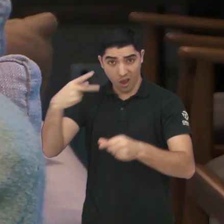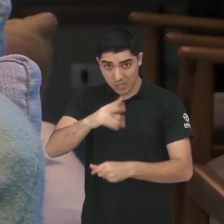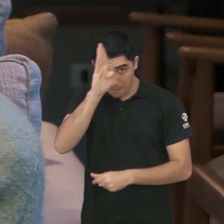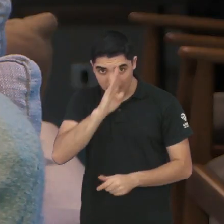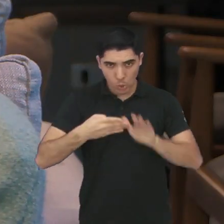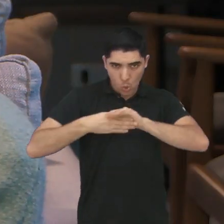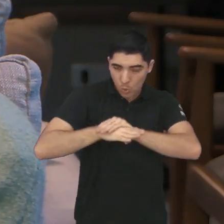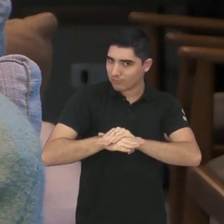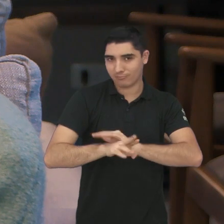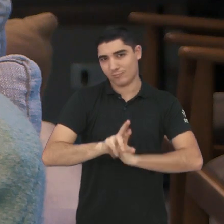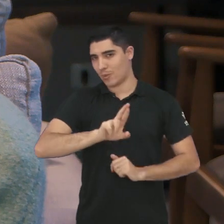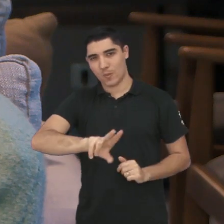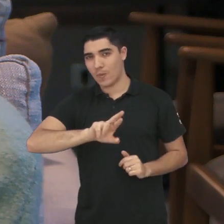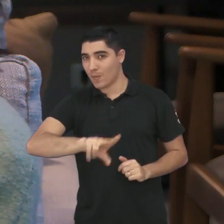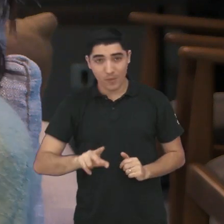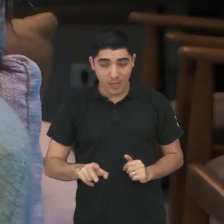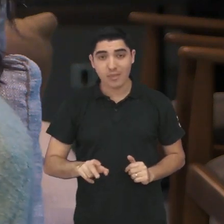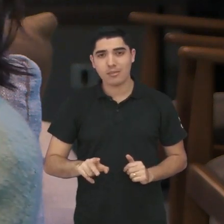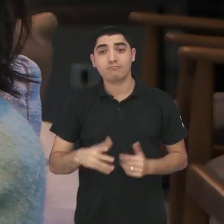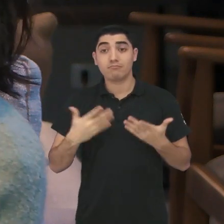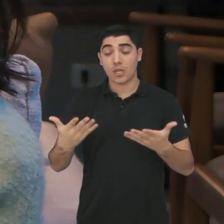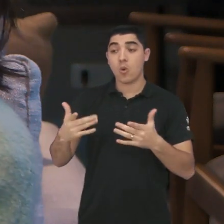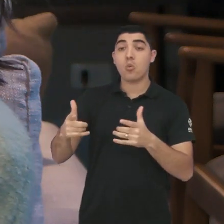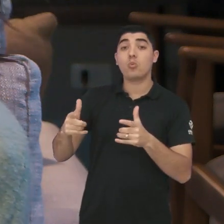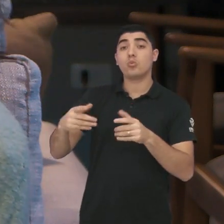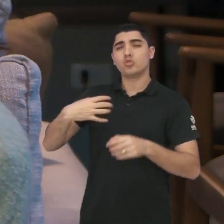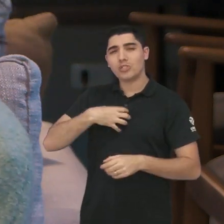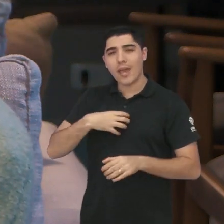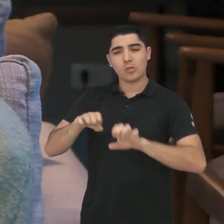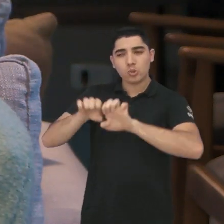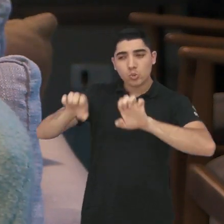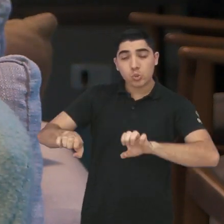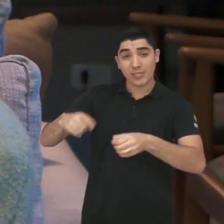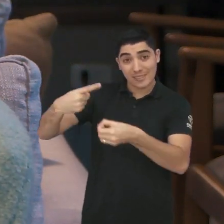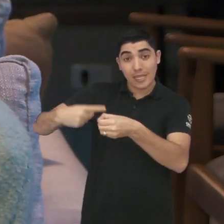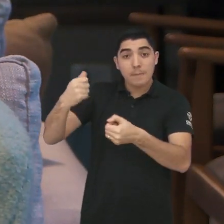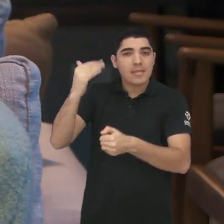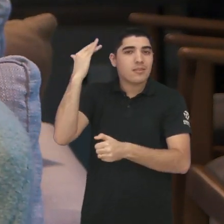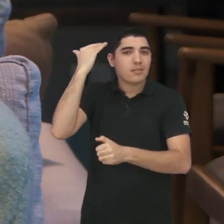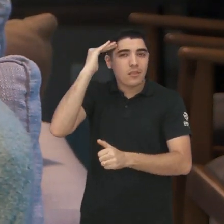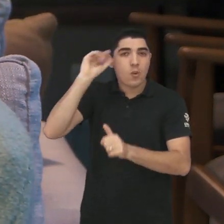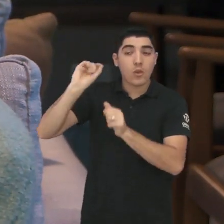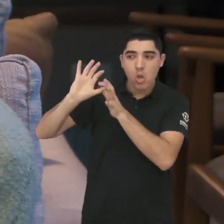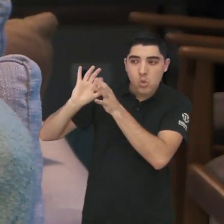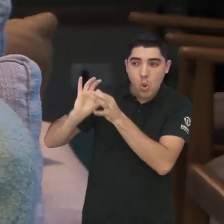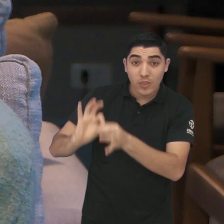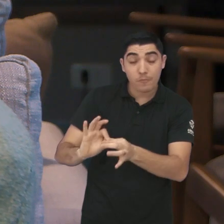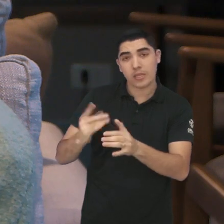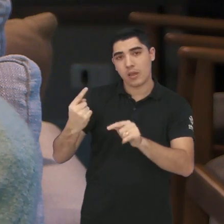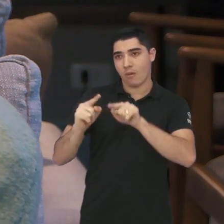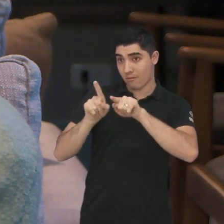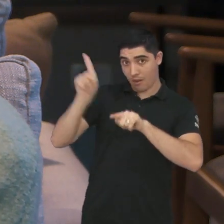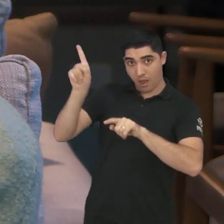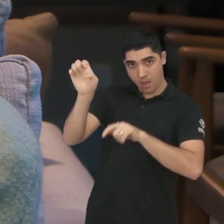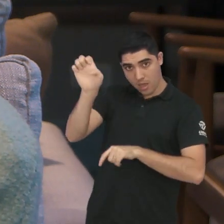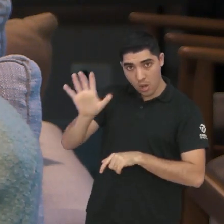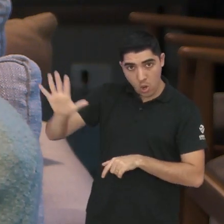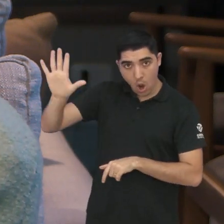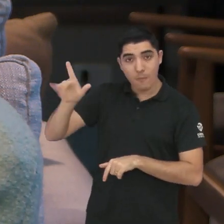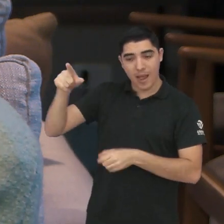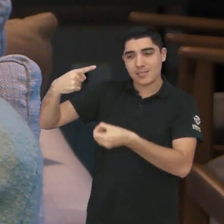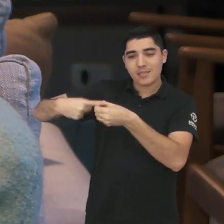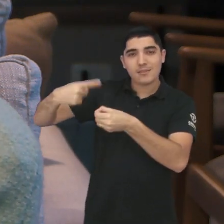para conhecer o desenvolvimento de um modelo de cidade, tem que entender o contexto. E as cidades sanatoriais na Europa,